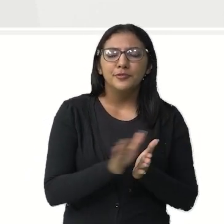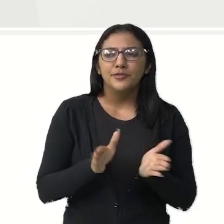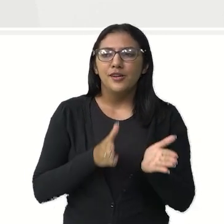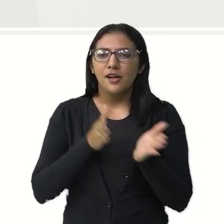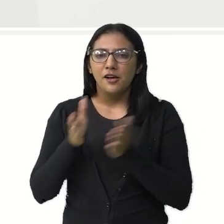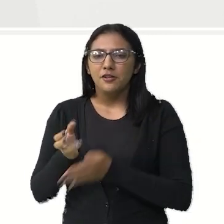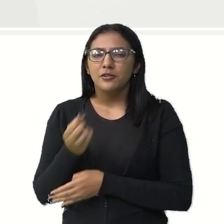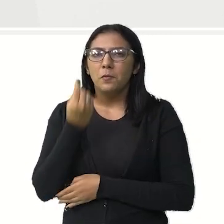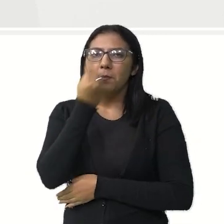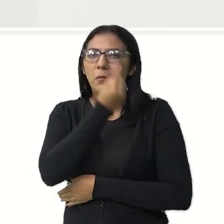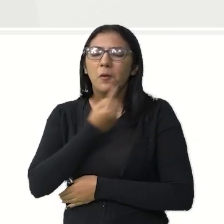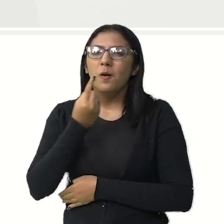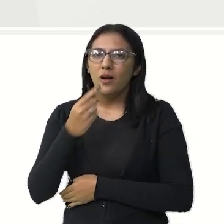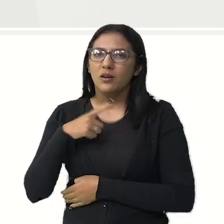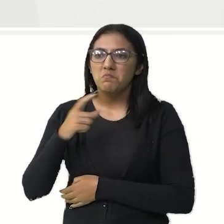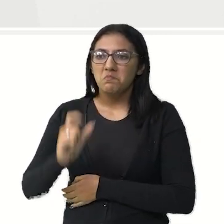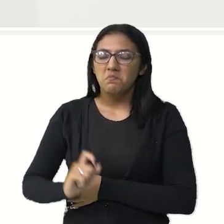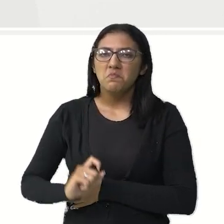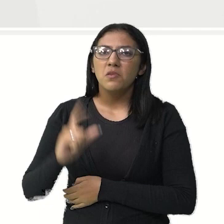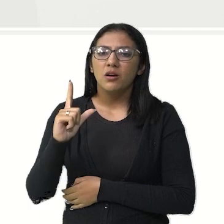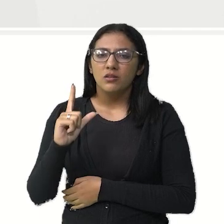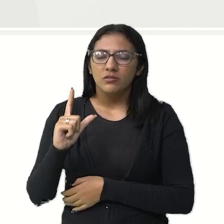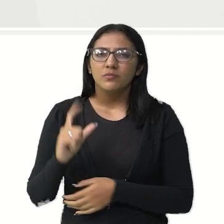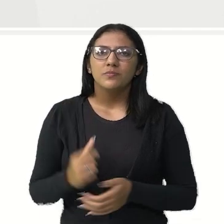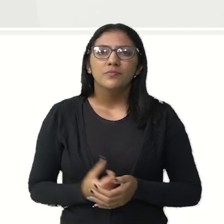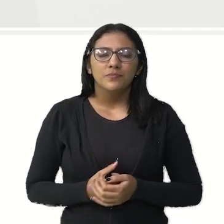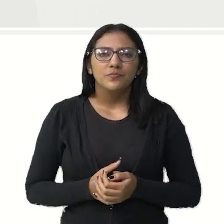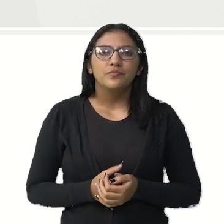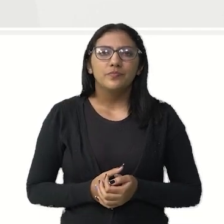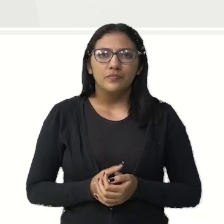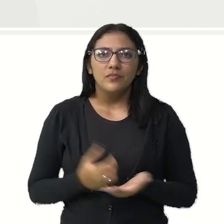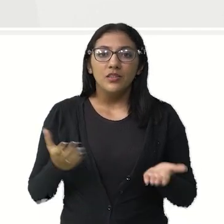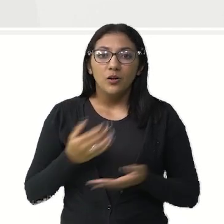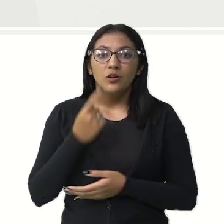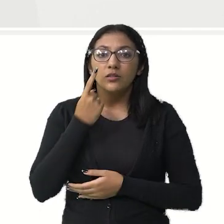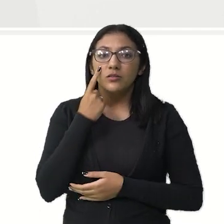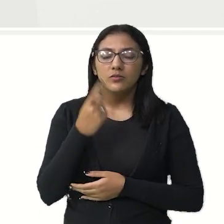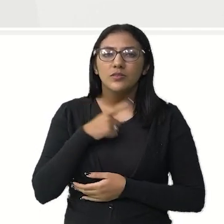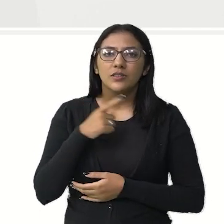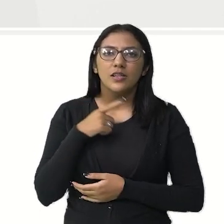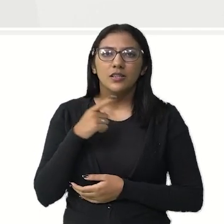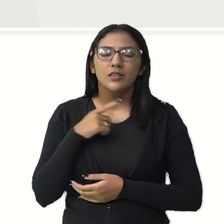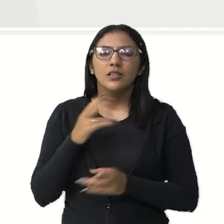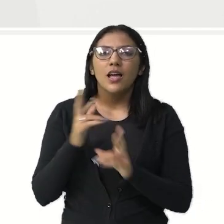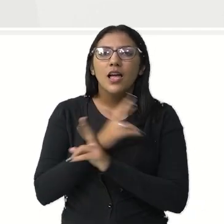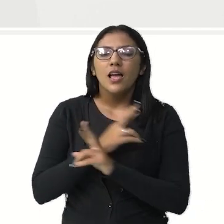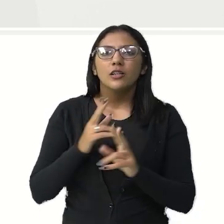um tempo maior. Então é claro que nós estamos aqui com grandezas